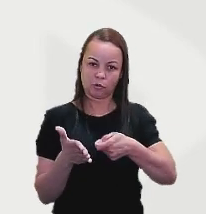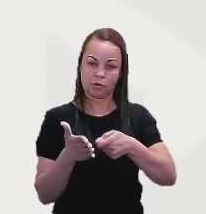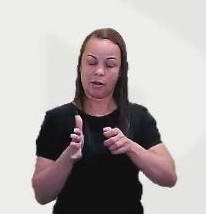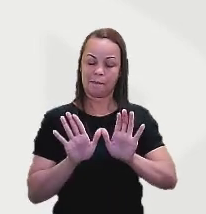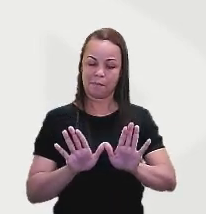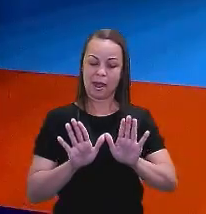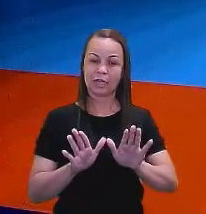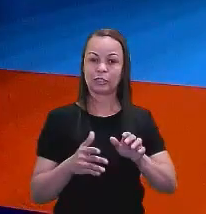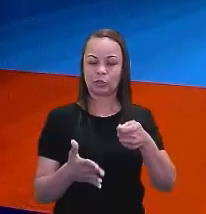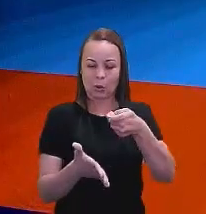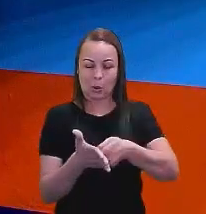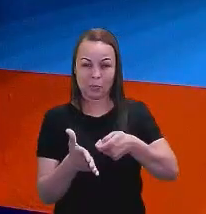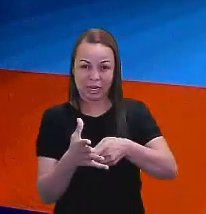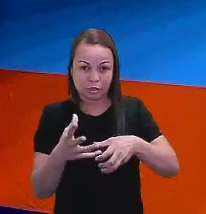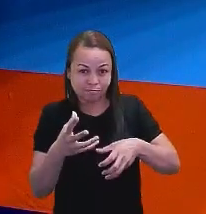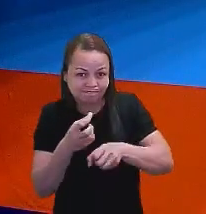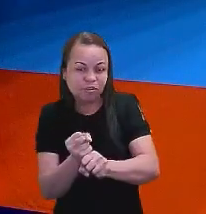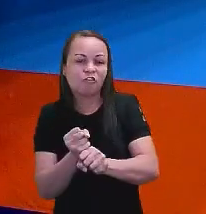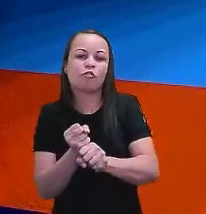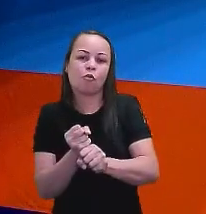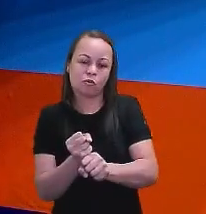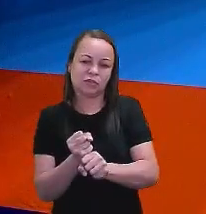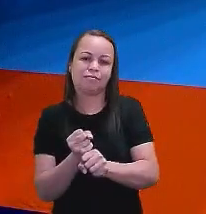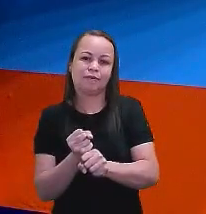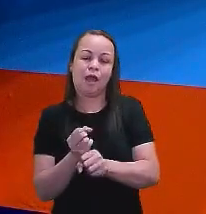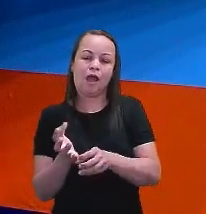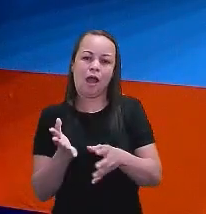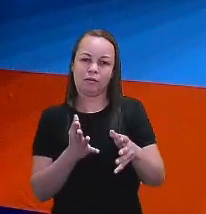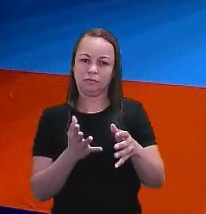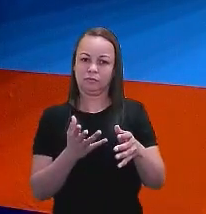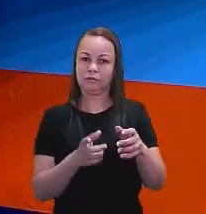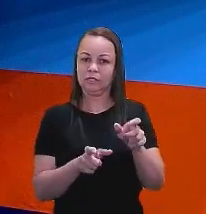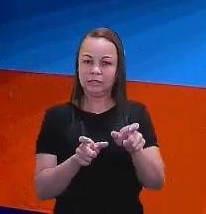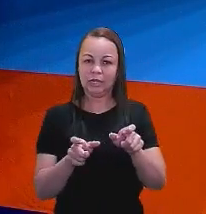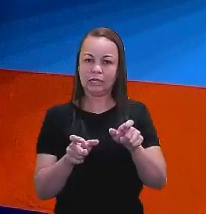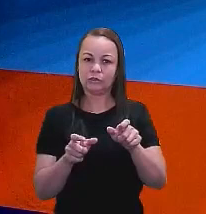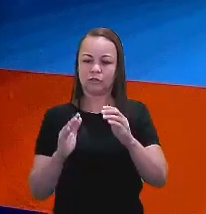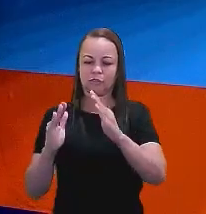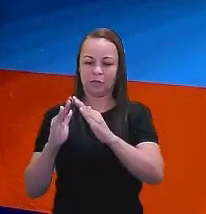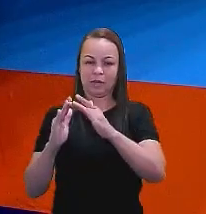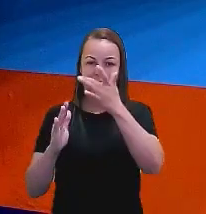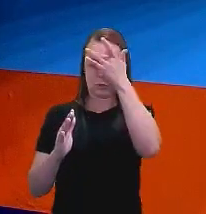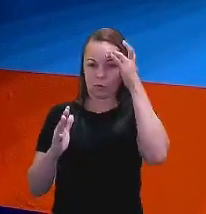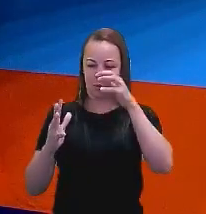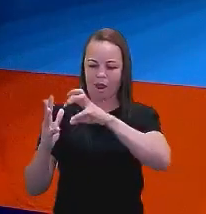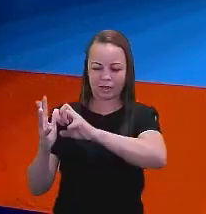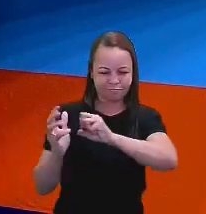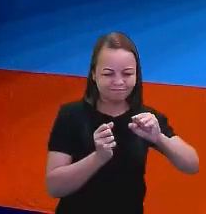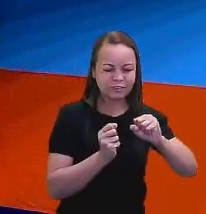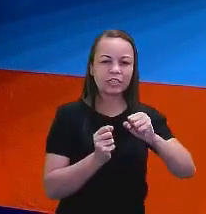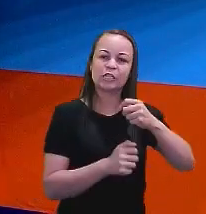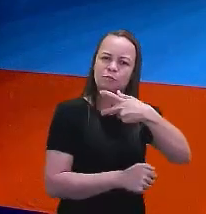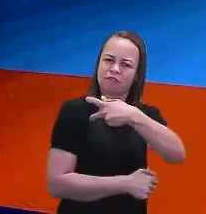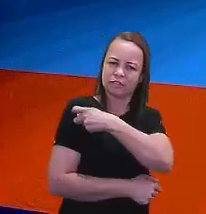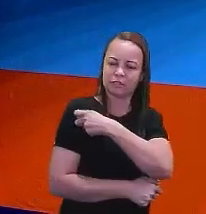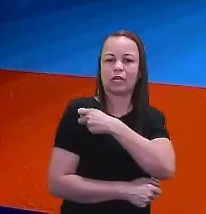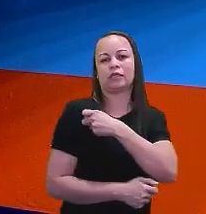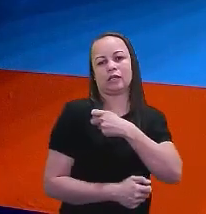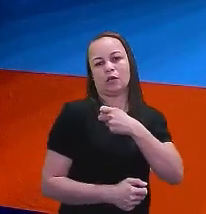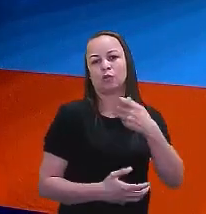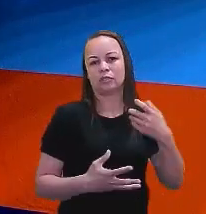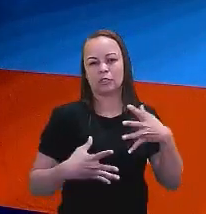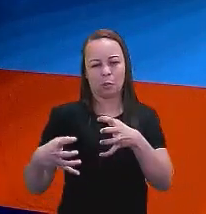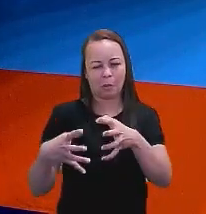ela foi obrigatória e foi dada à força, né, retirando as pessoas de suas casas para ser vacinada, houve o conflito entre